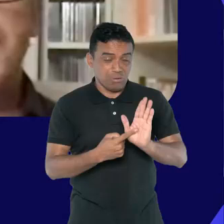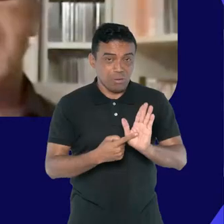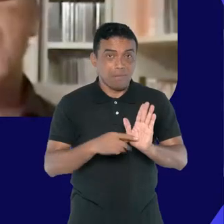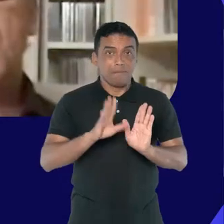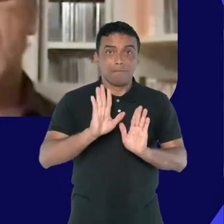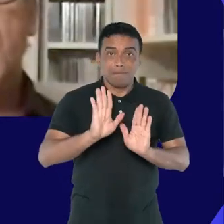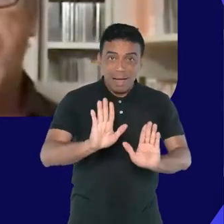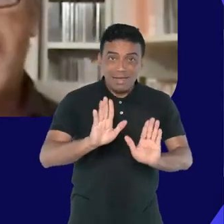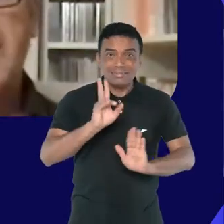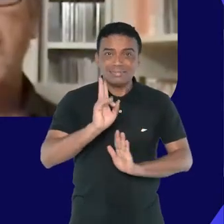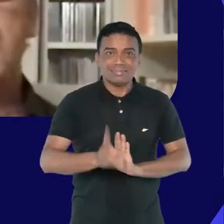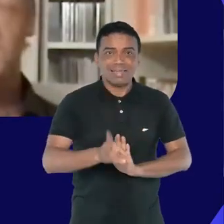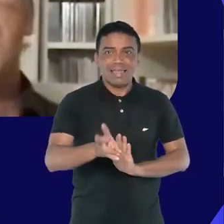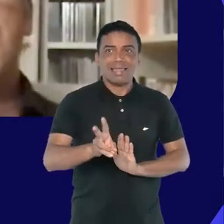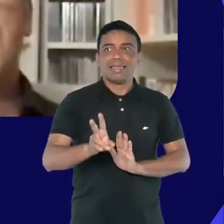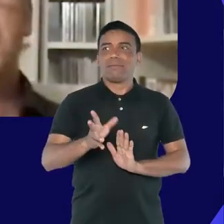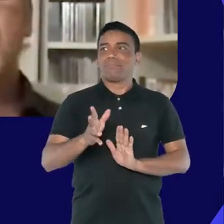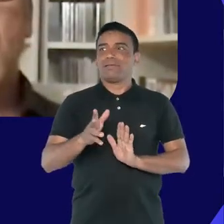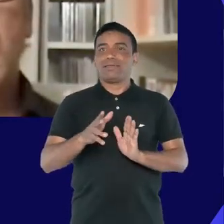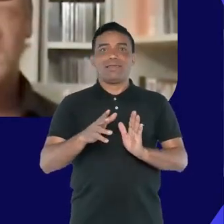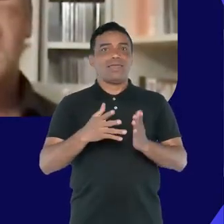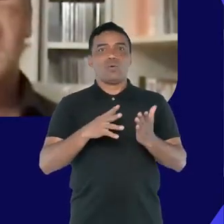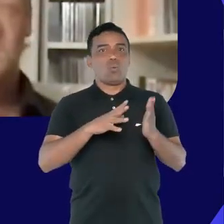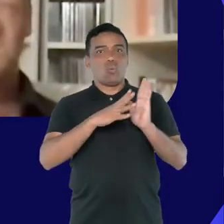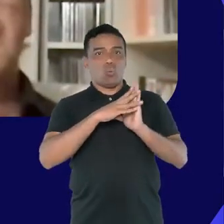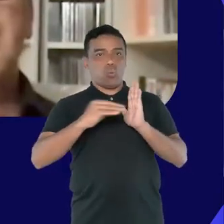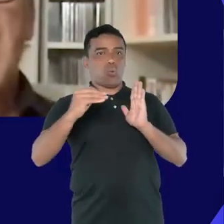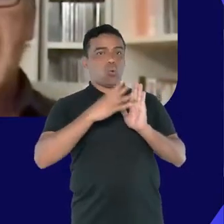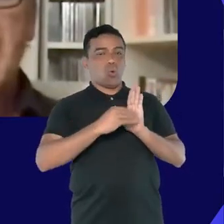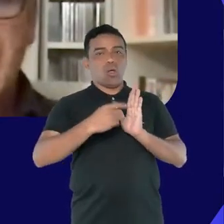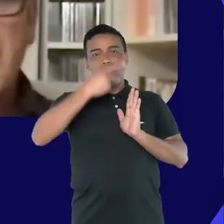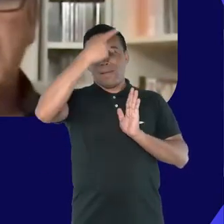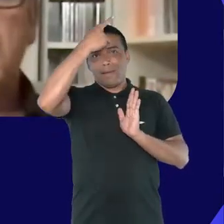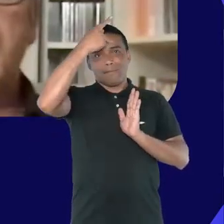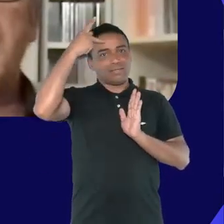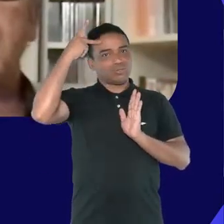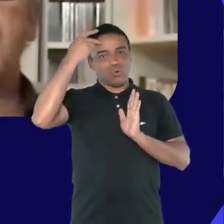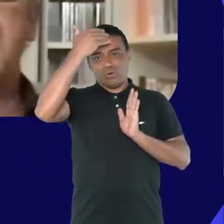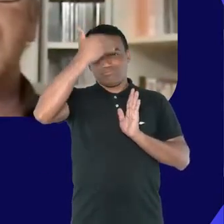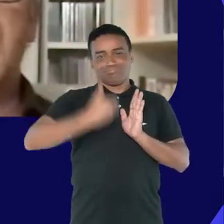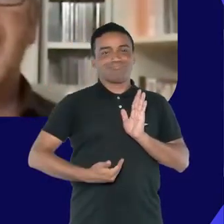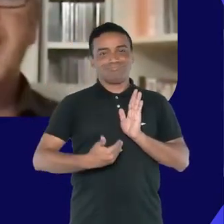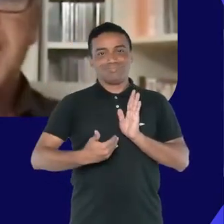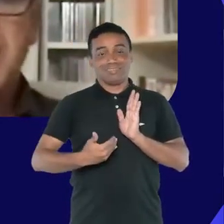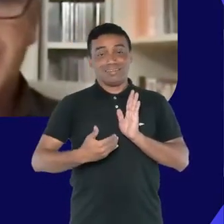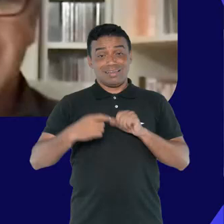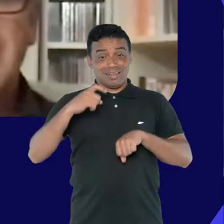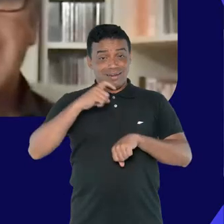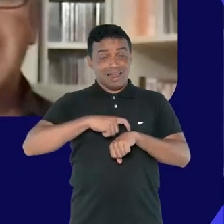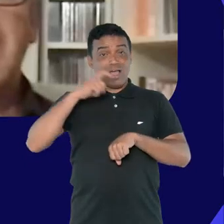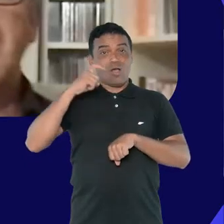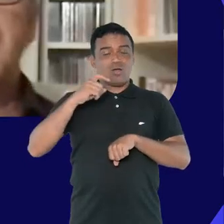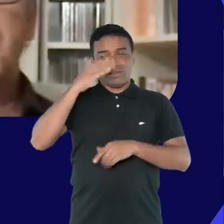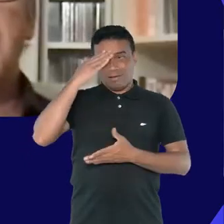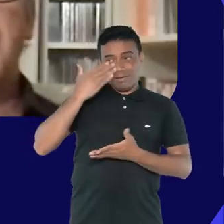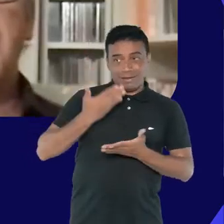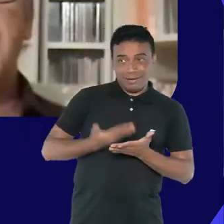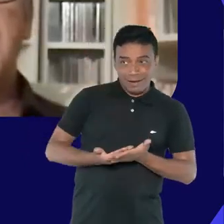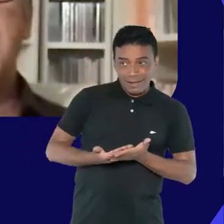é sempre um reflexo da pessoa que se era naquele momento, das crenças que se